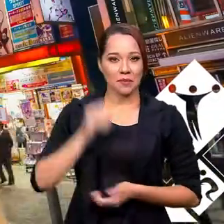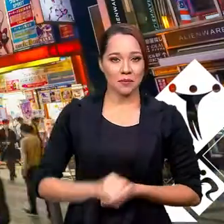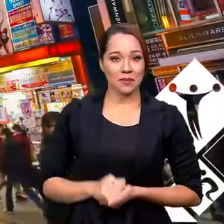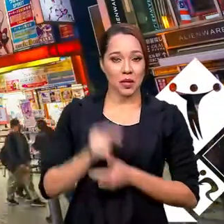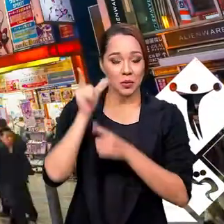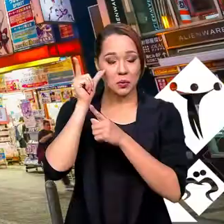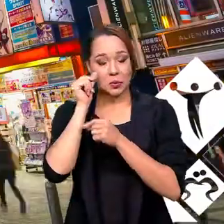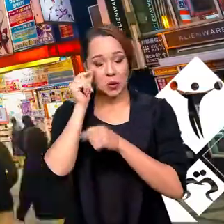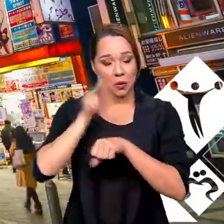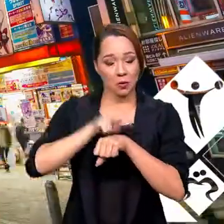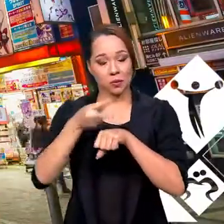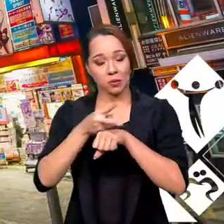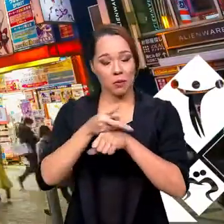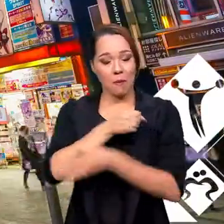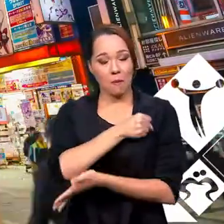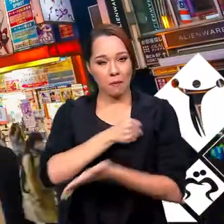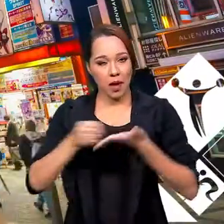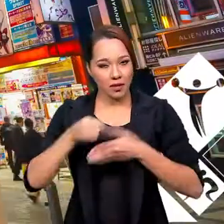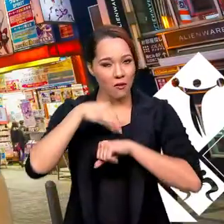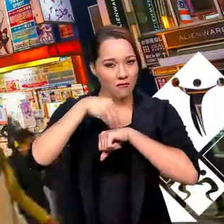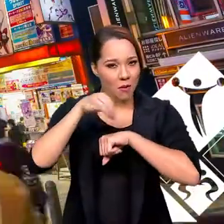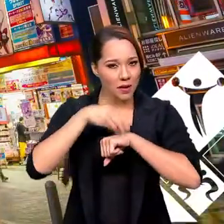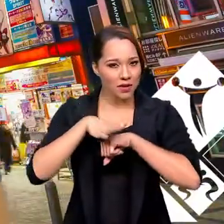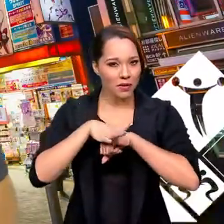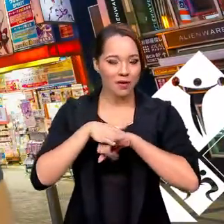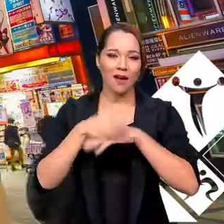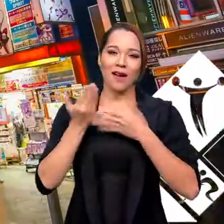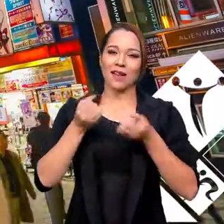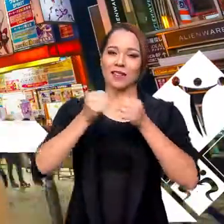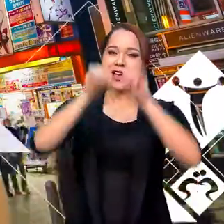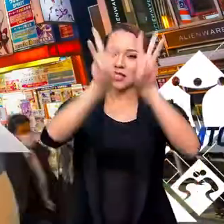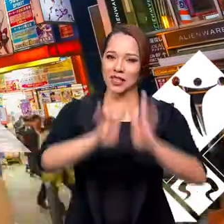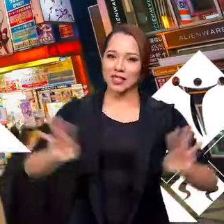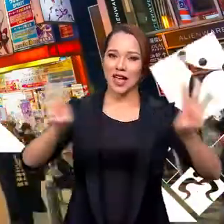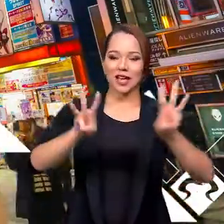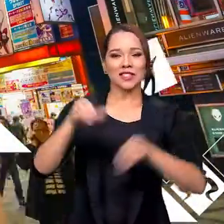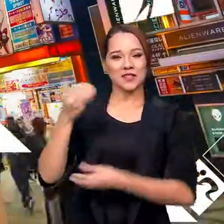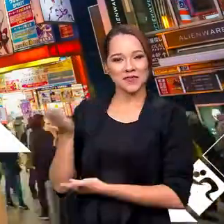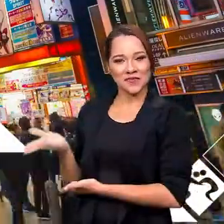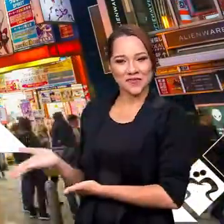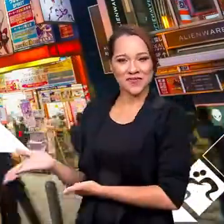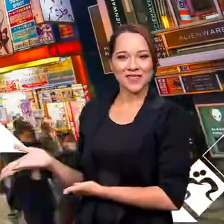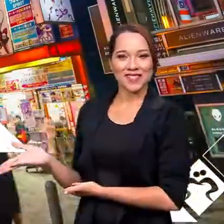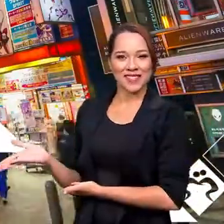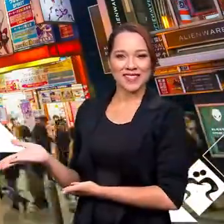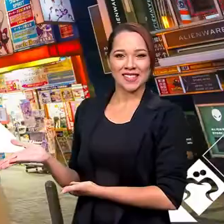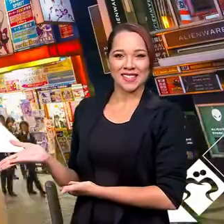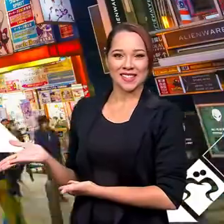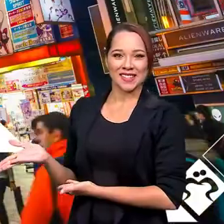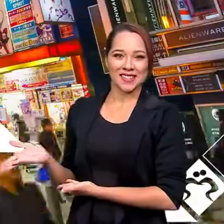Então já sabe, né? Se o sono bater e você perder alguma informação, é só acessar